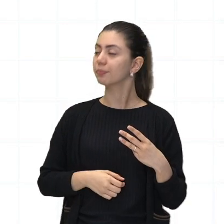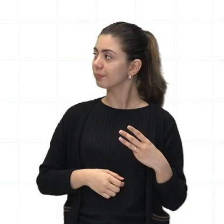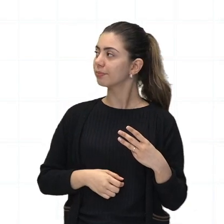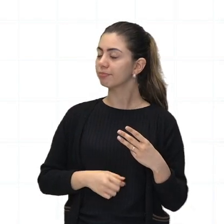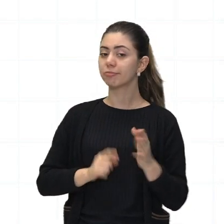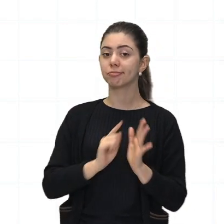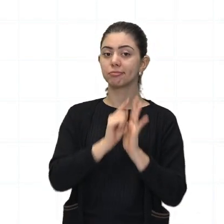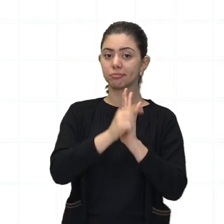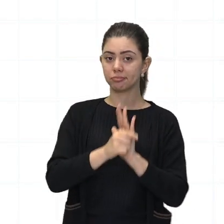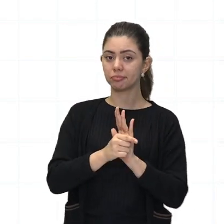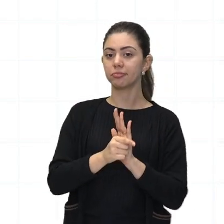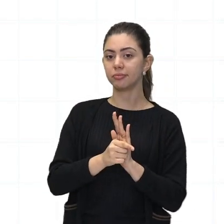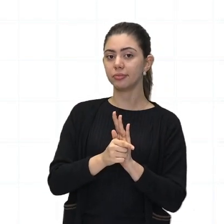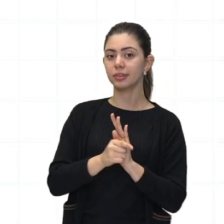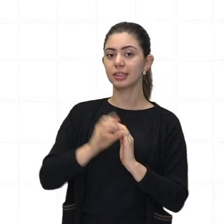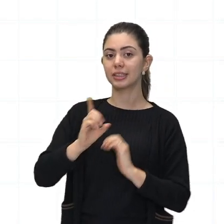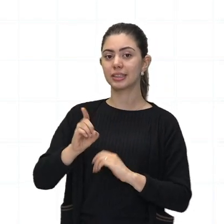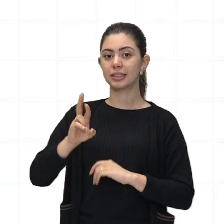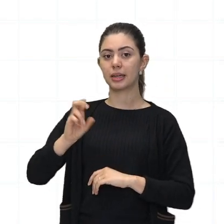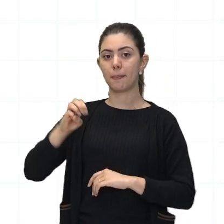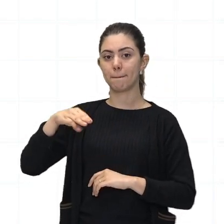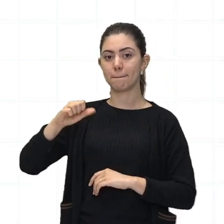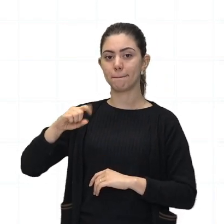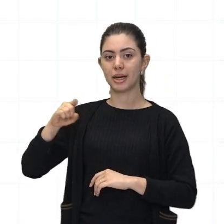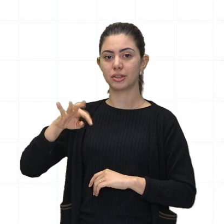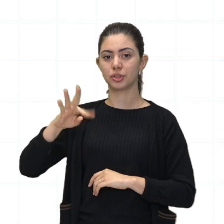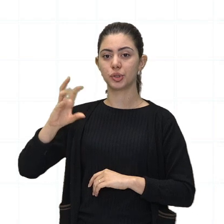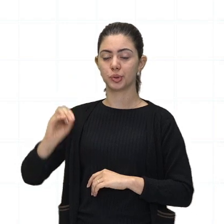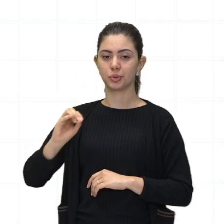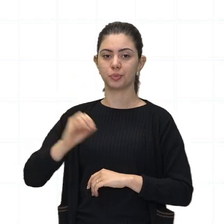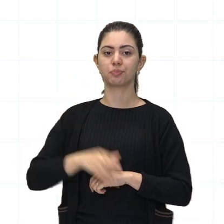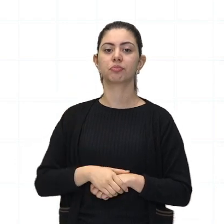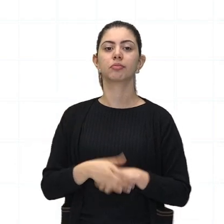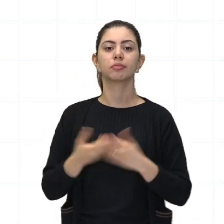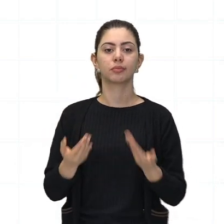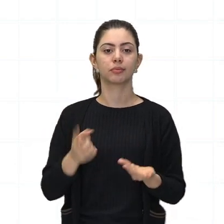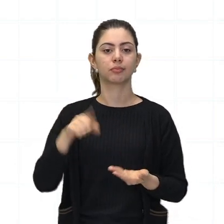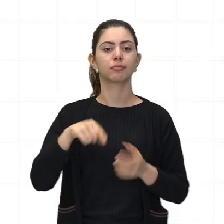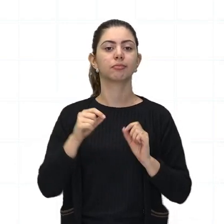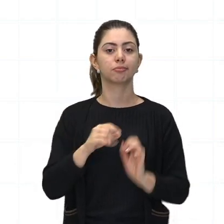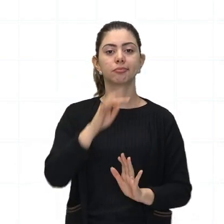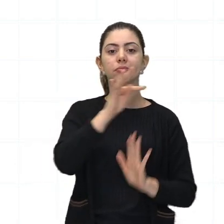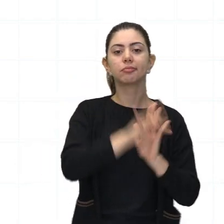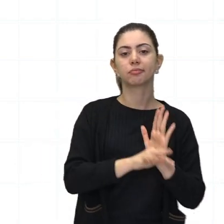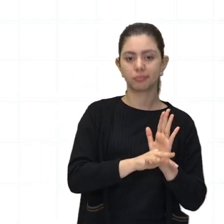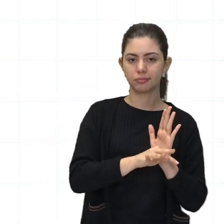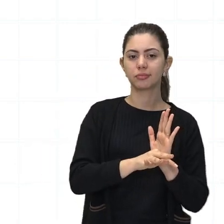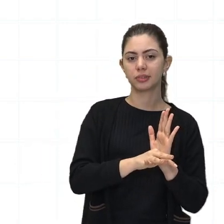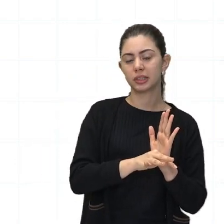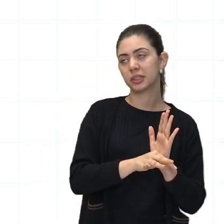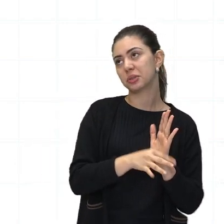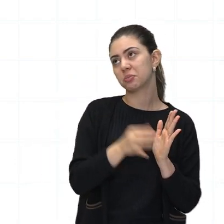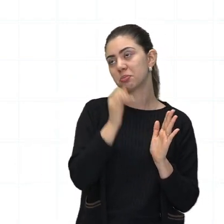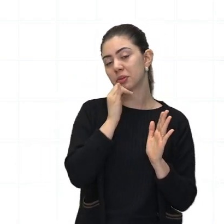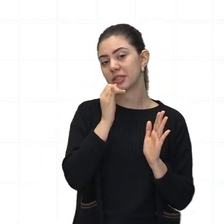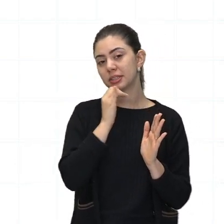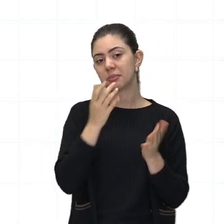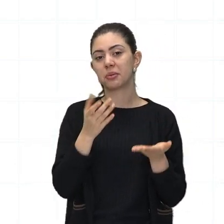Textos destinados para a representação cênica, ora na forma de tragédia, ora na forma de comédia. Se você vê novelas, por